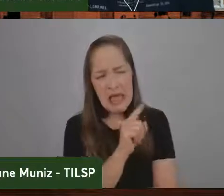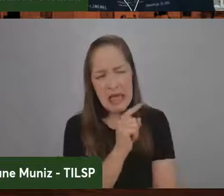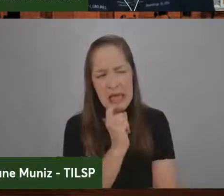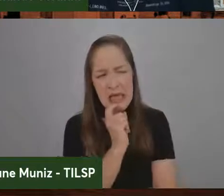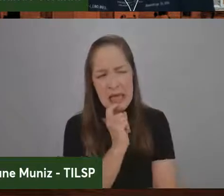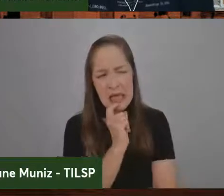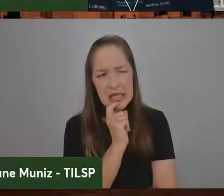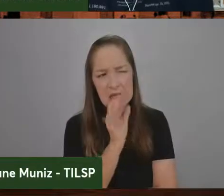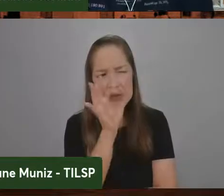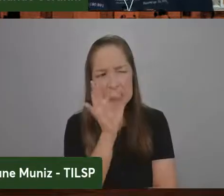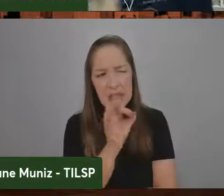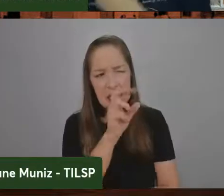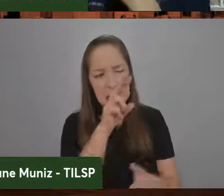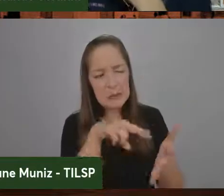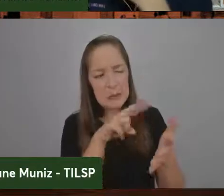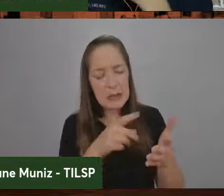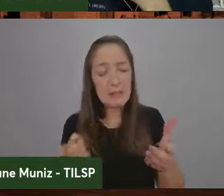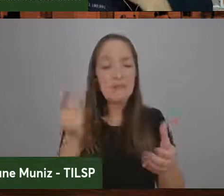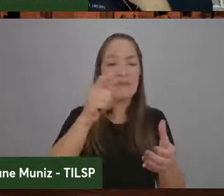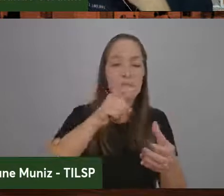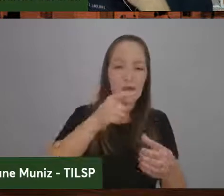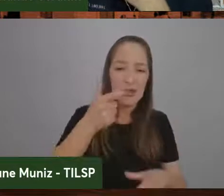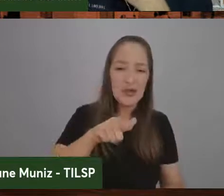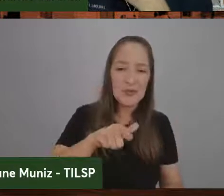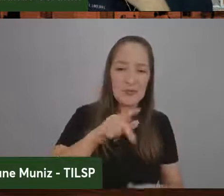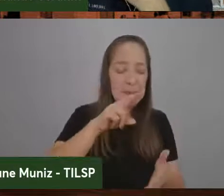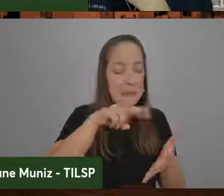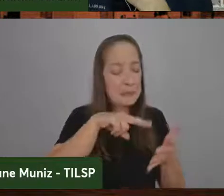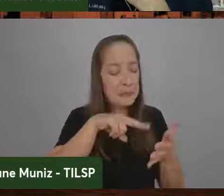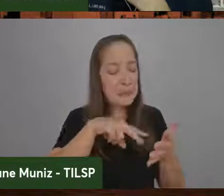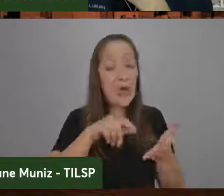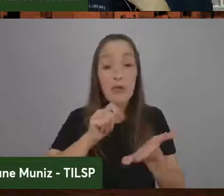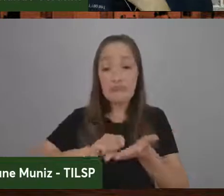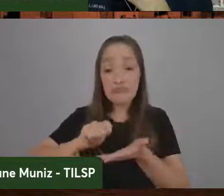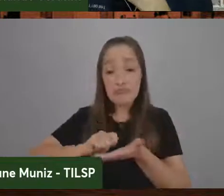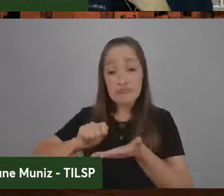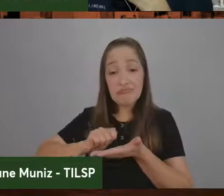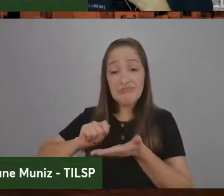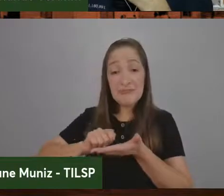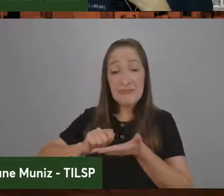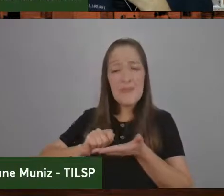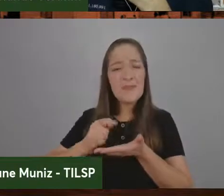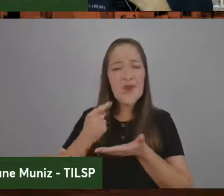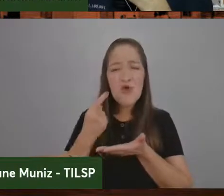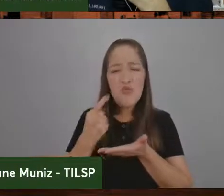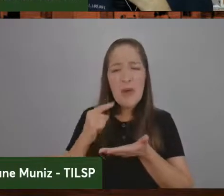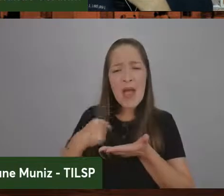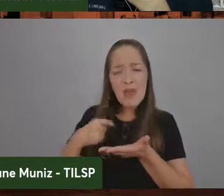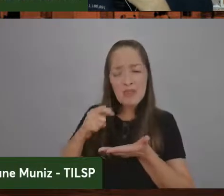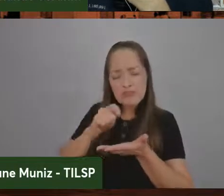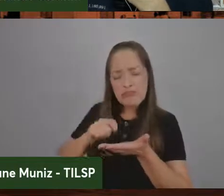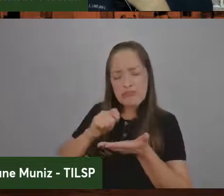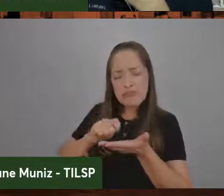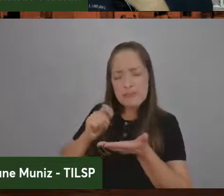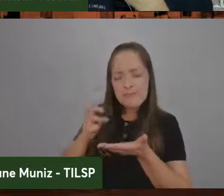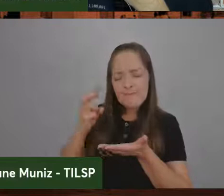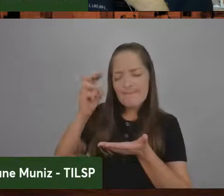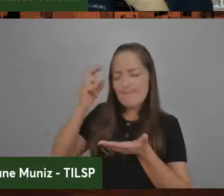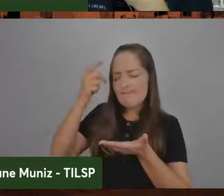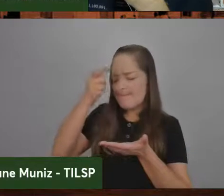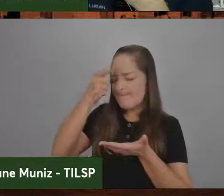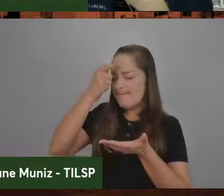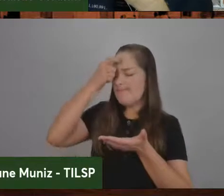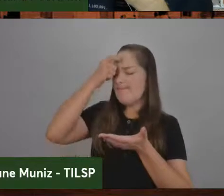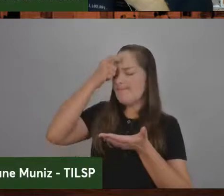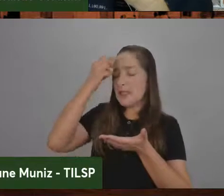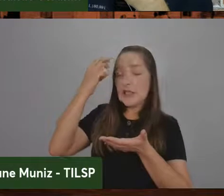voltar. E eu anotei uma porção de coisas aqui, mas tem uma que me ficou na memória, que eu não sei se eu inventei isso, mas está muito